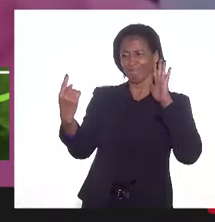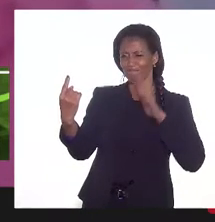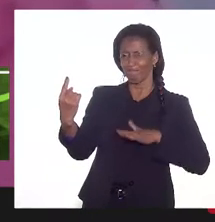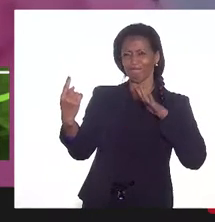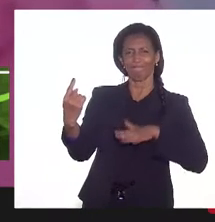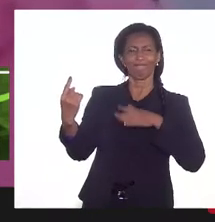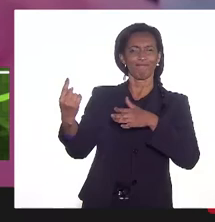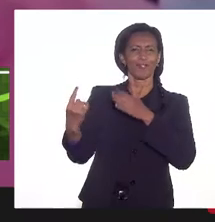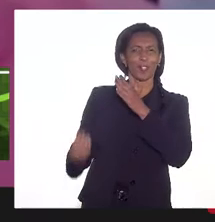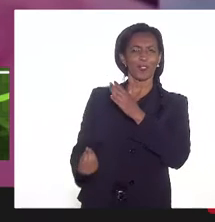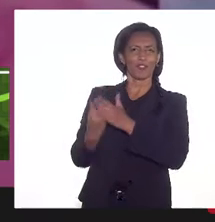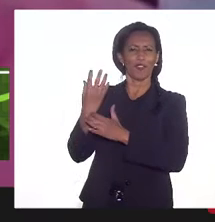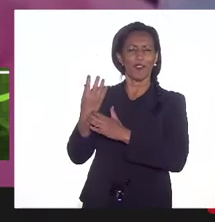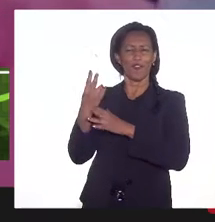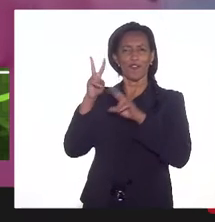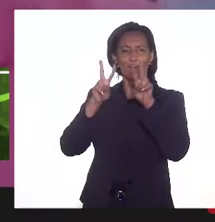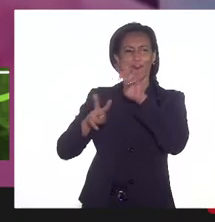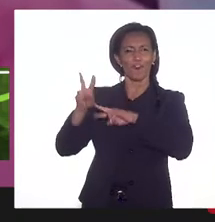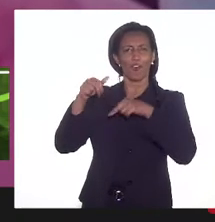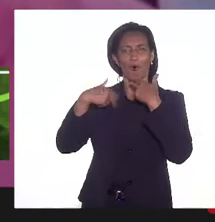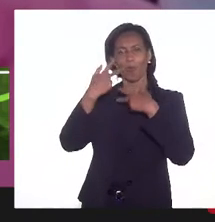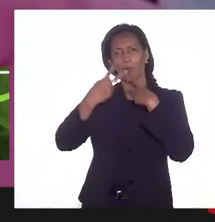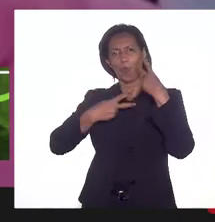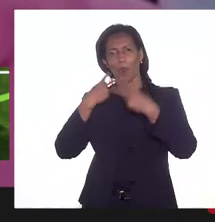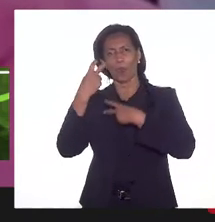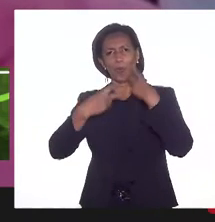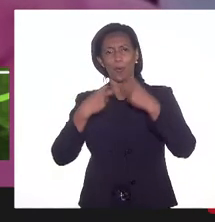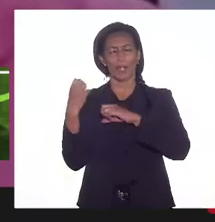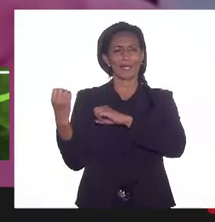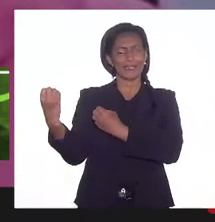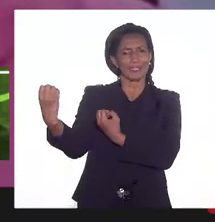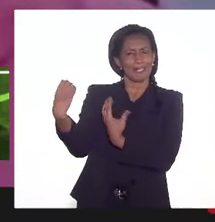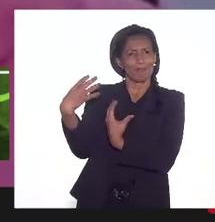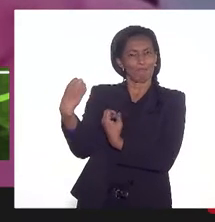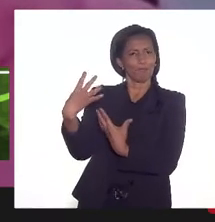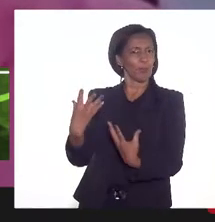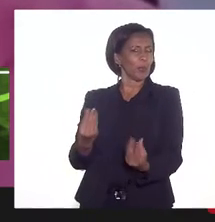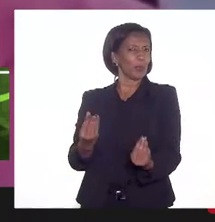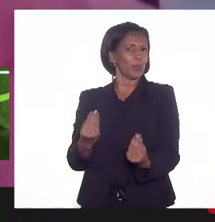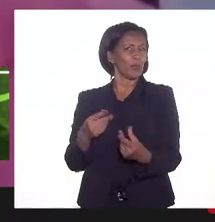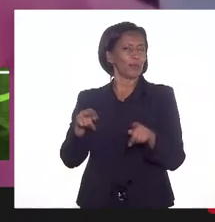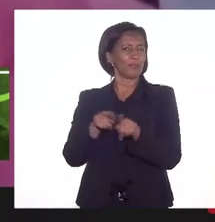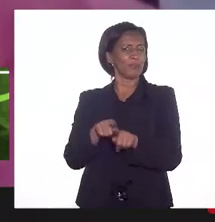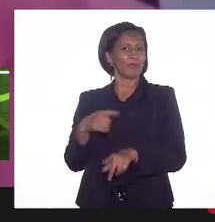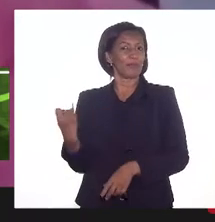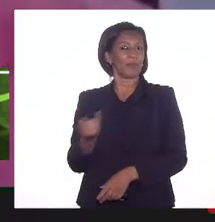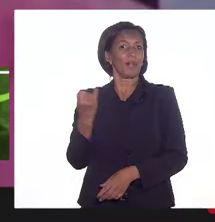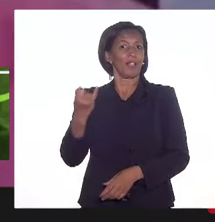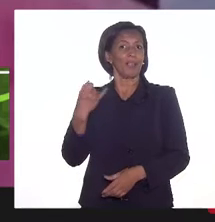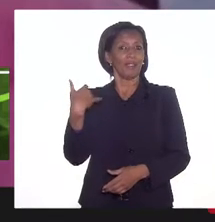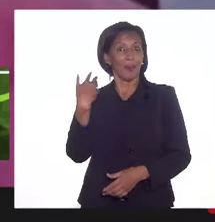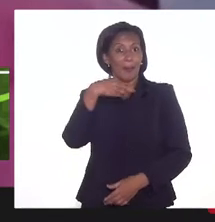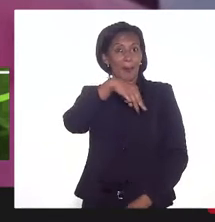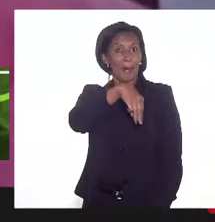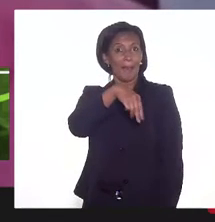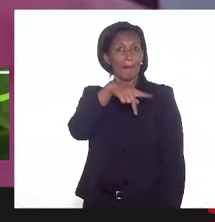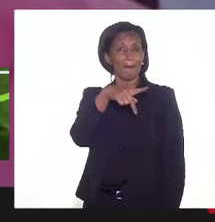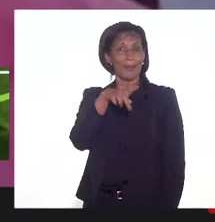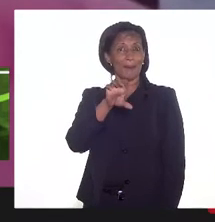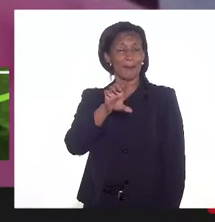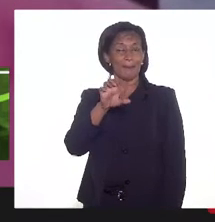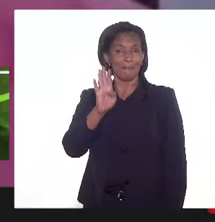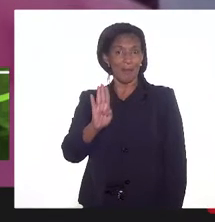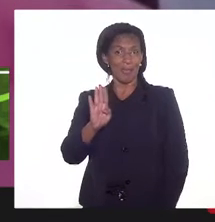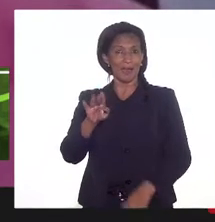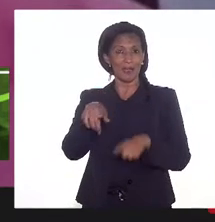nosso griot visual e oral um cara que ensinou muito pra gente foi muito importante também para MPB porque muitas capas de disco